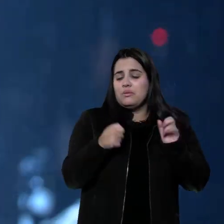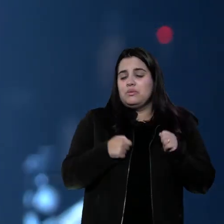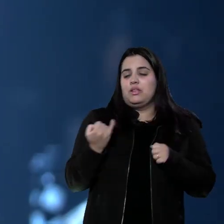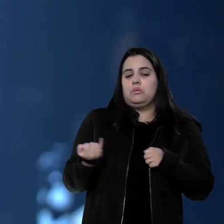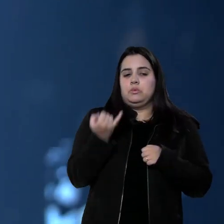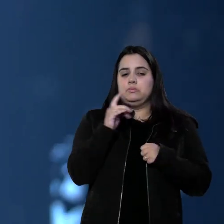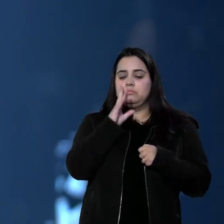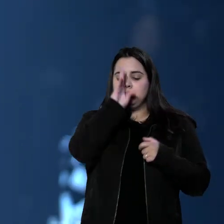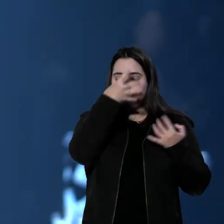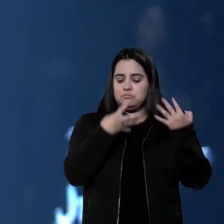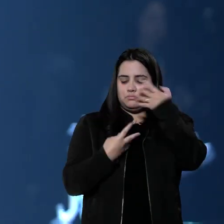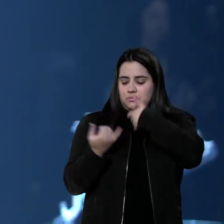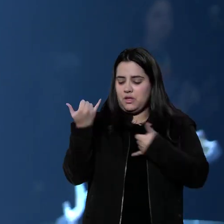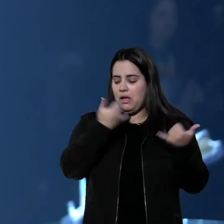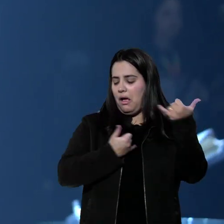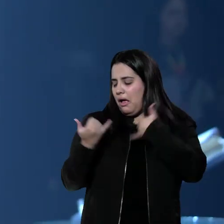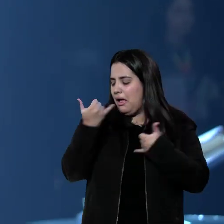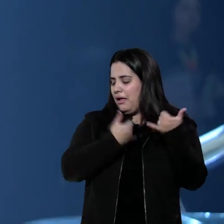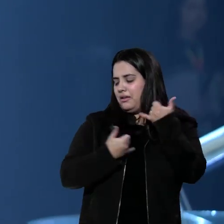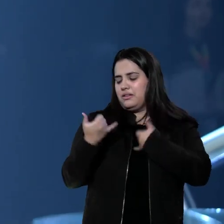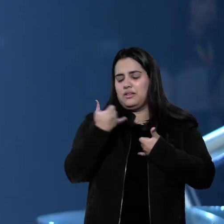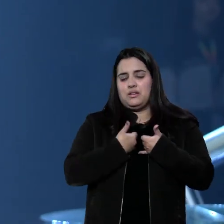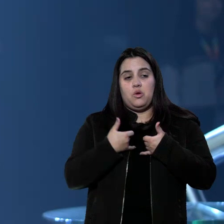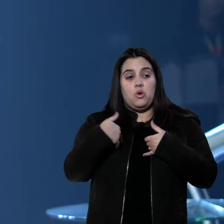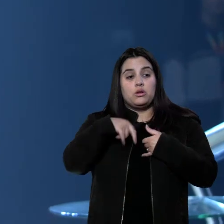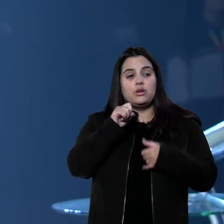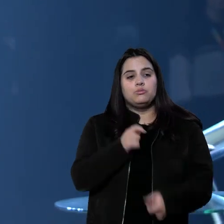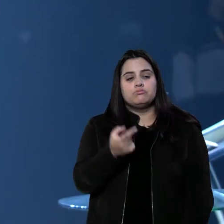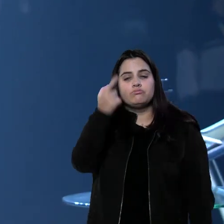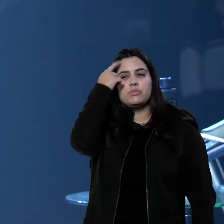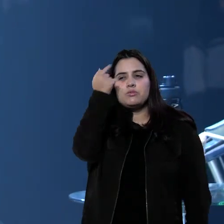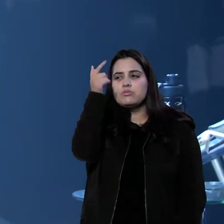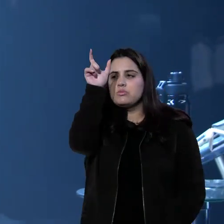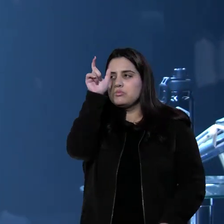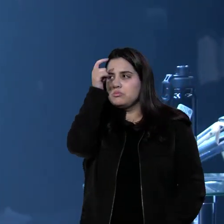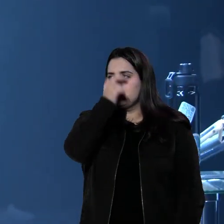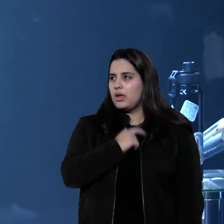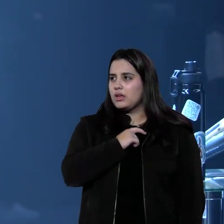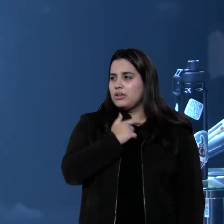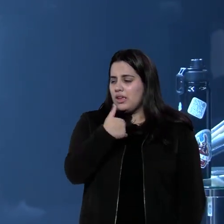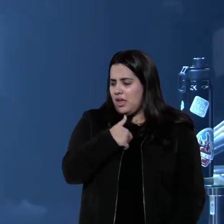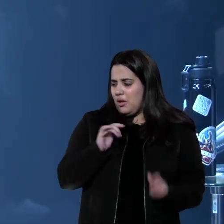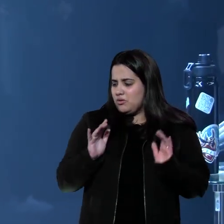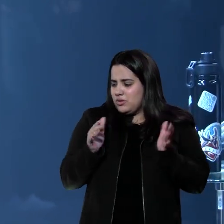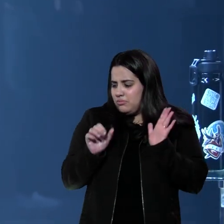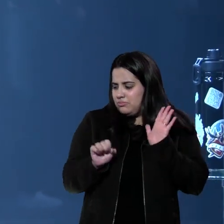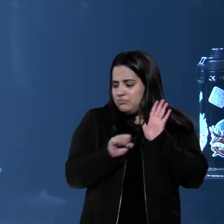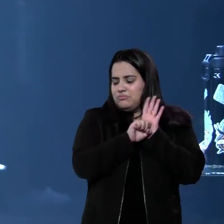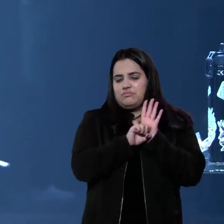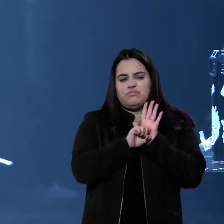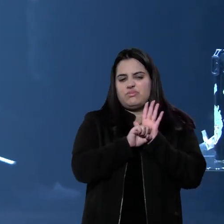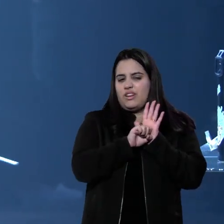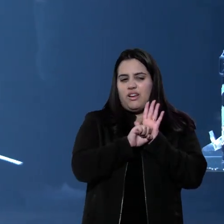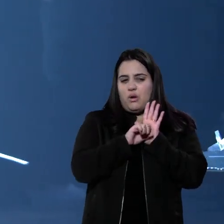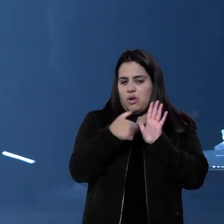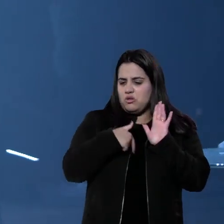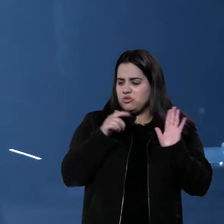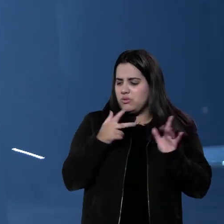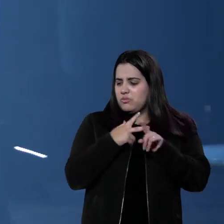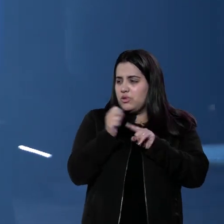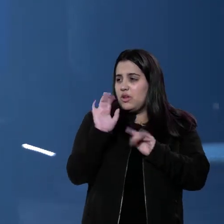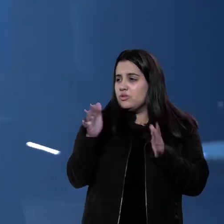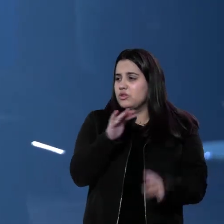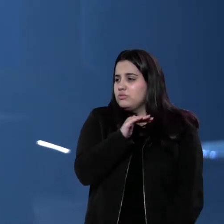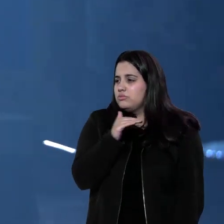disseram sobre mim, não importa o que eu mesmo penso sobre mim, eu já não estou mais no tribunal, eu já morri